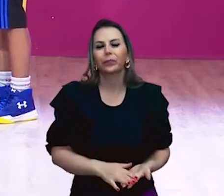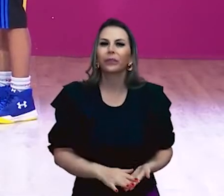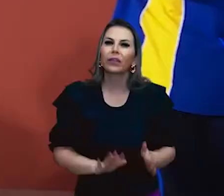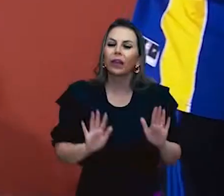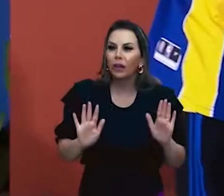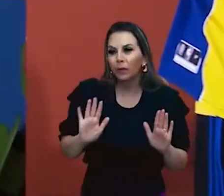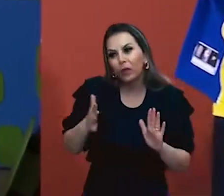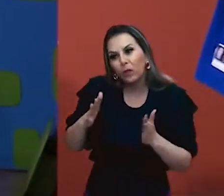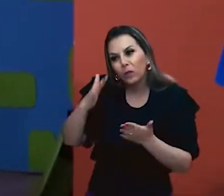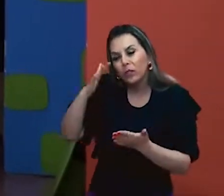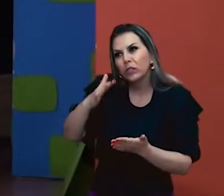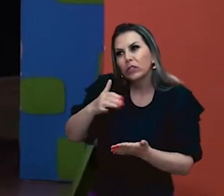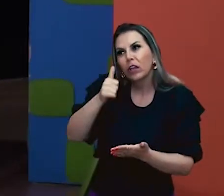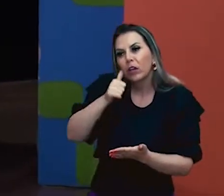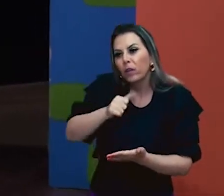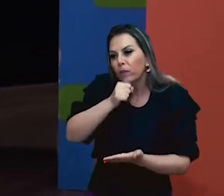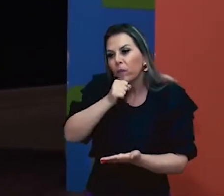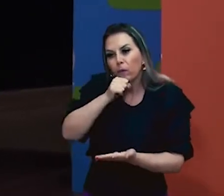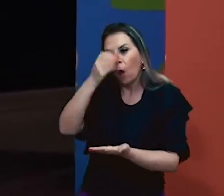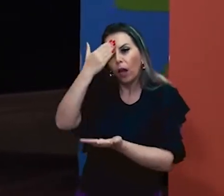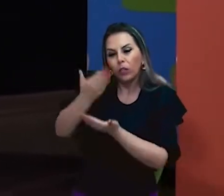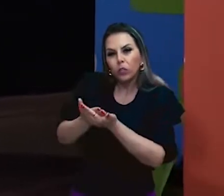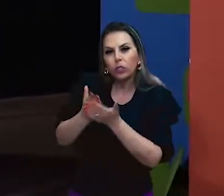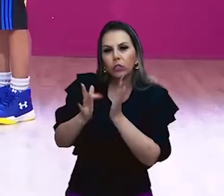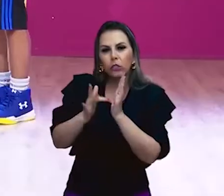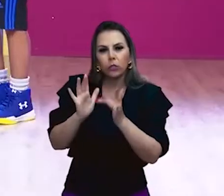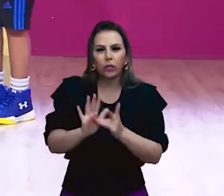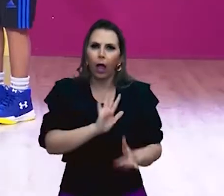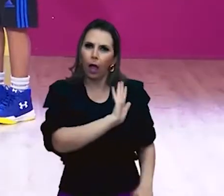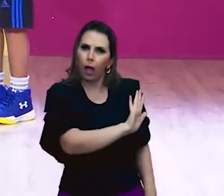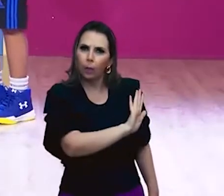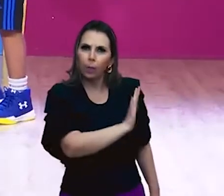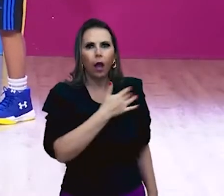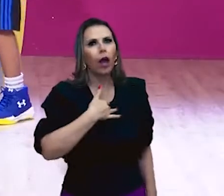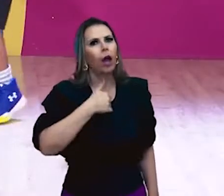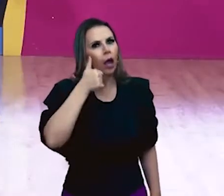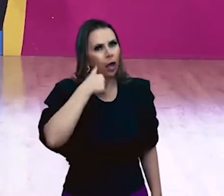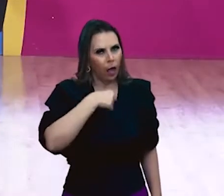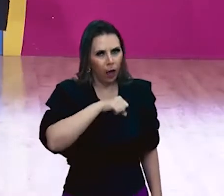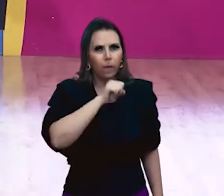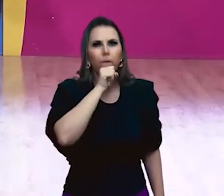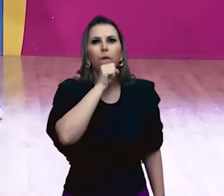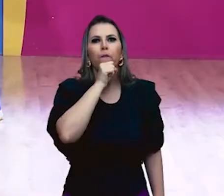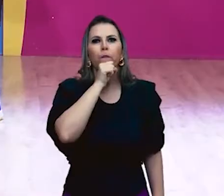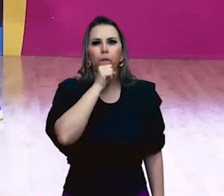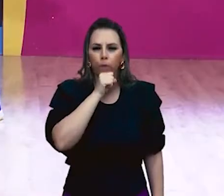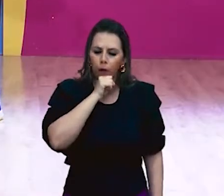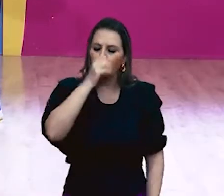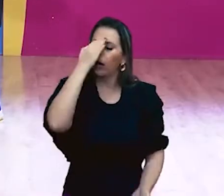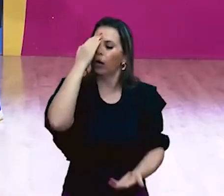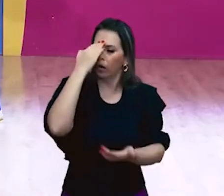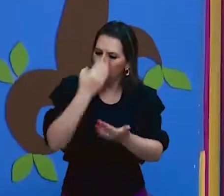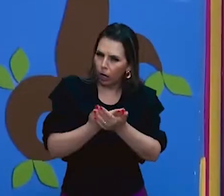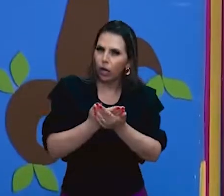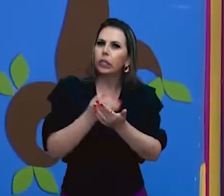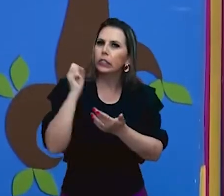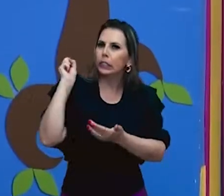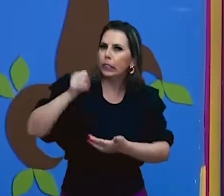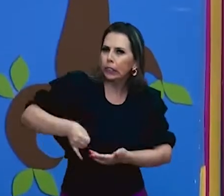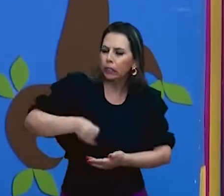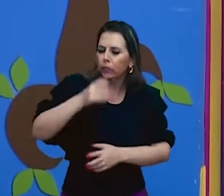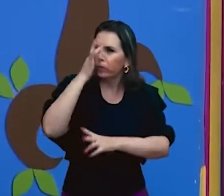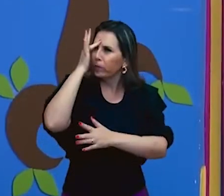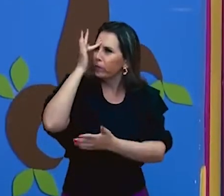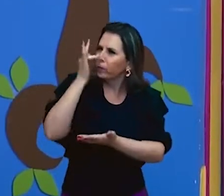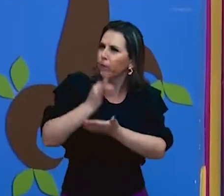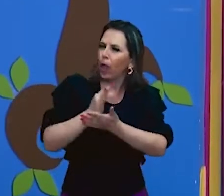Ô, Duda, vai ver, sua avó não acreditava mais em Jesus. Opa! É claro que minha avó acreditava, tá? Minha avó, ela